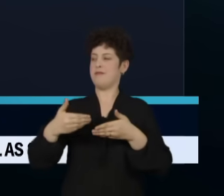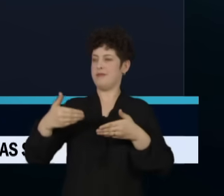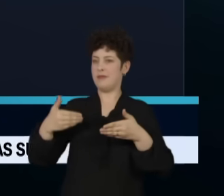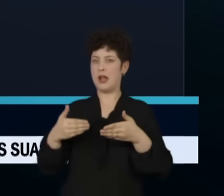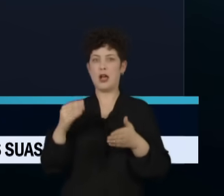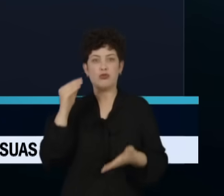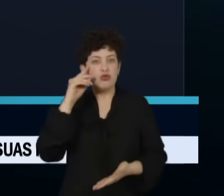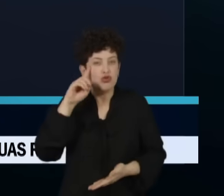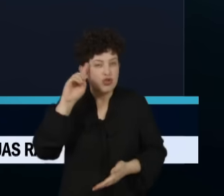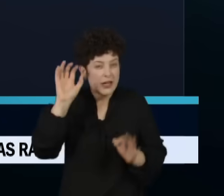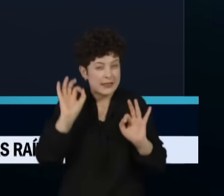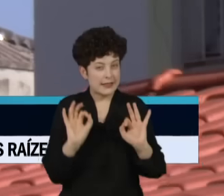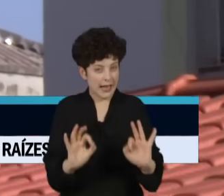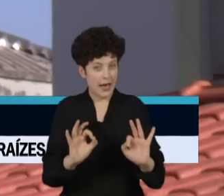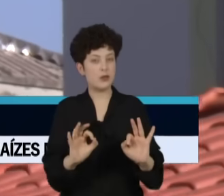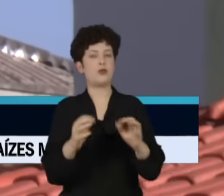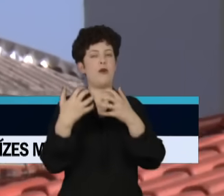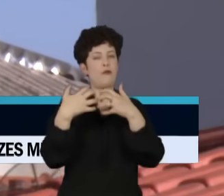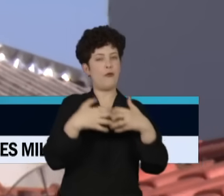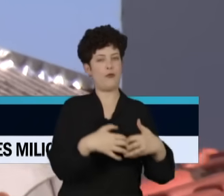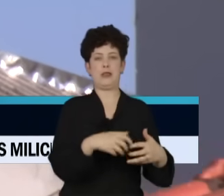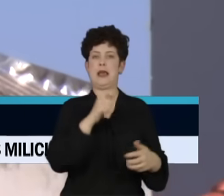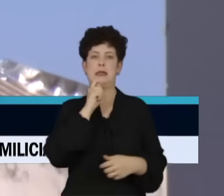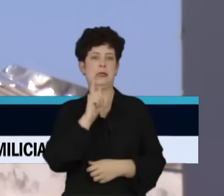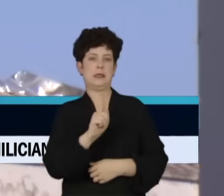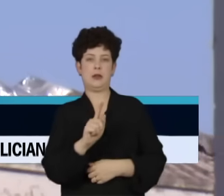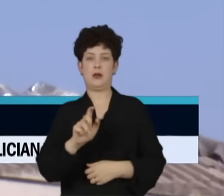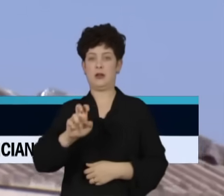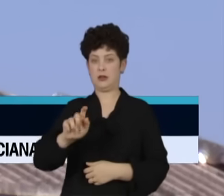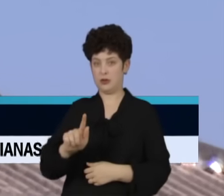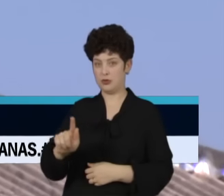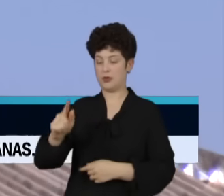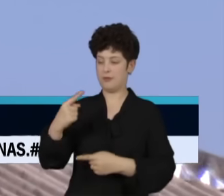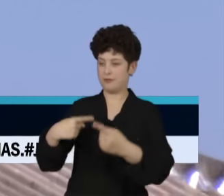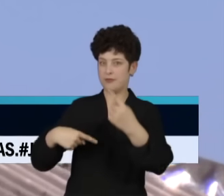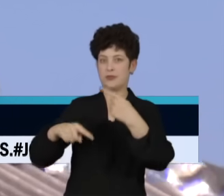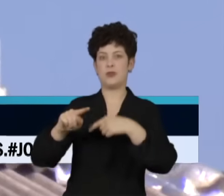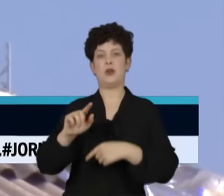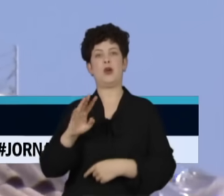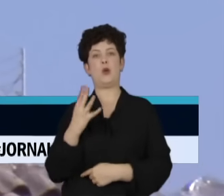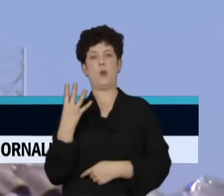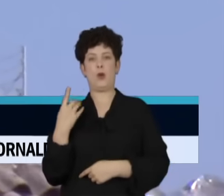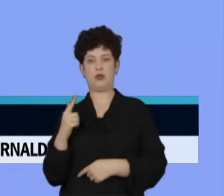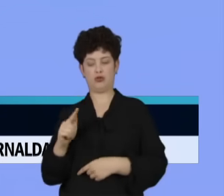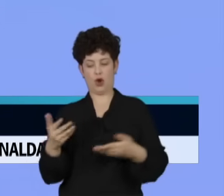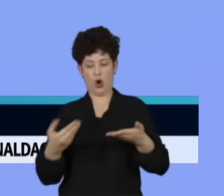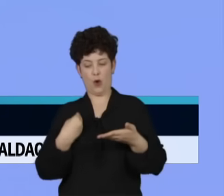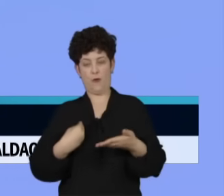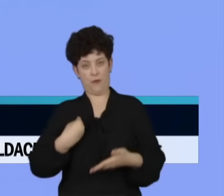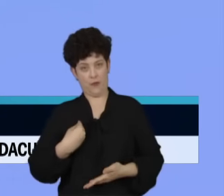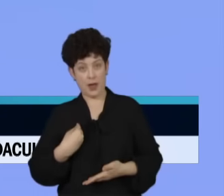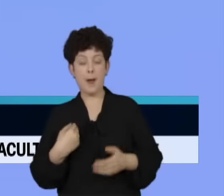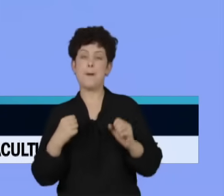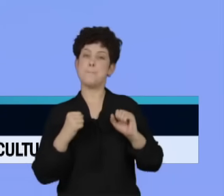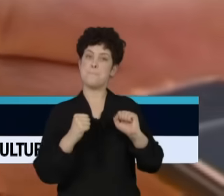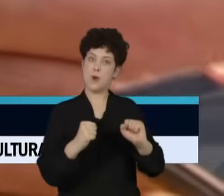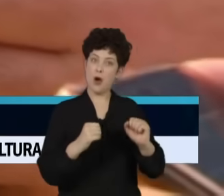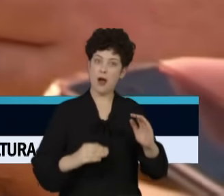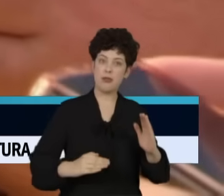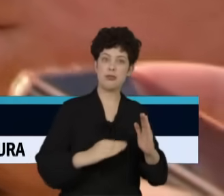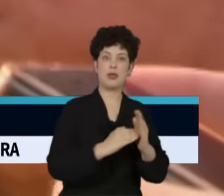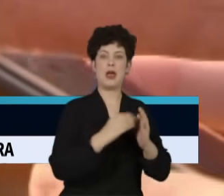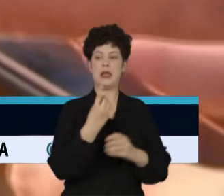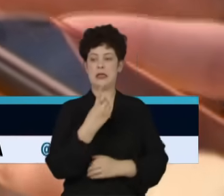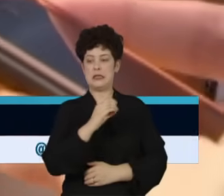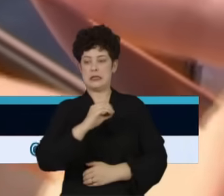sem data ainda para operar. O 5G é uma evolução da rede 4G atual. Ela pode ser até 100